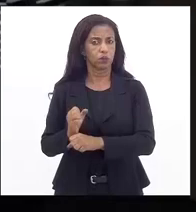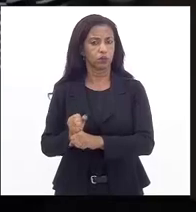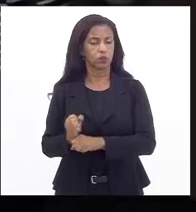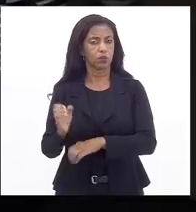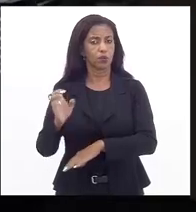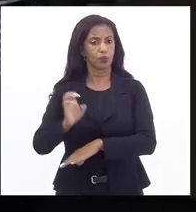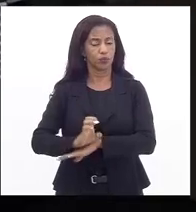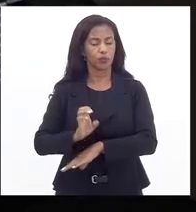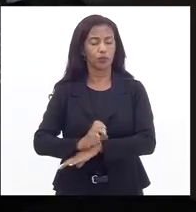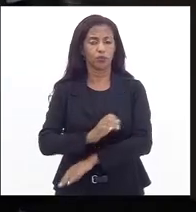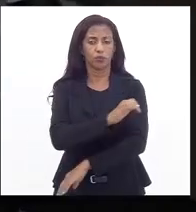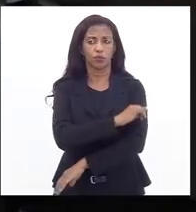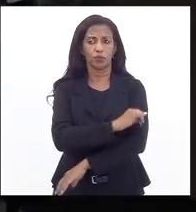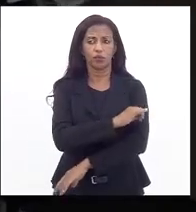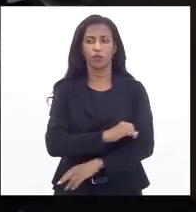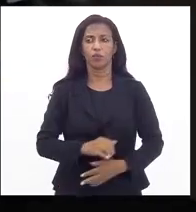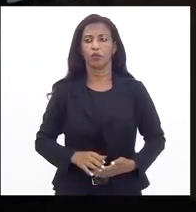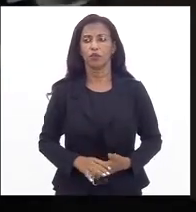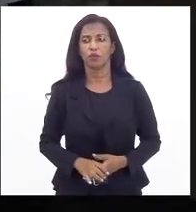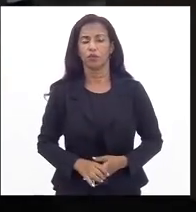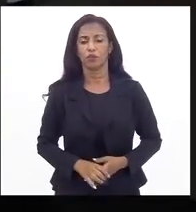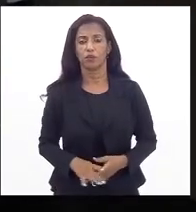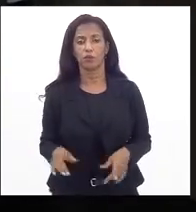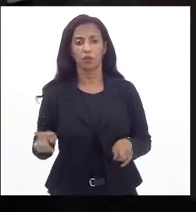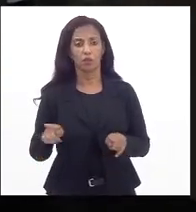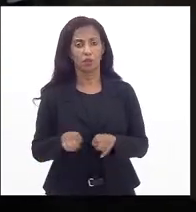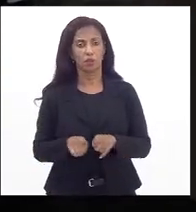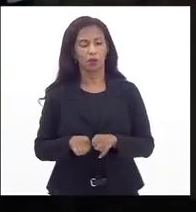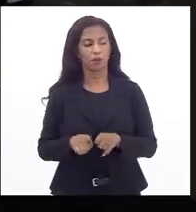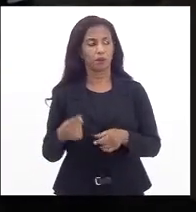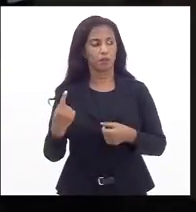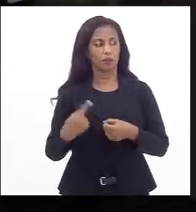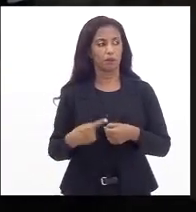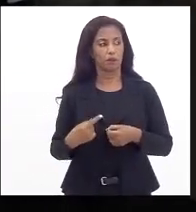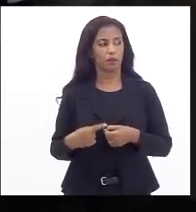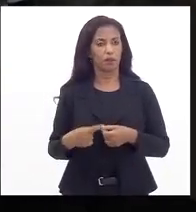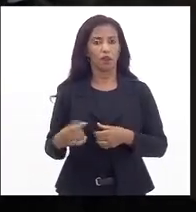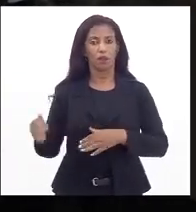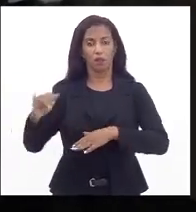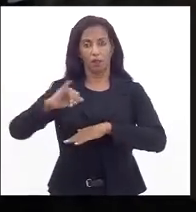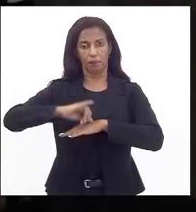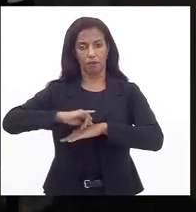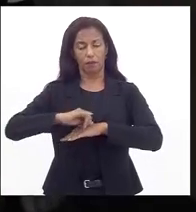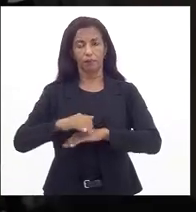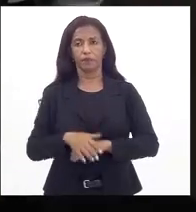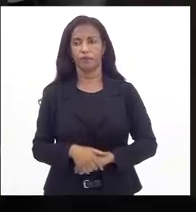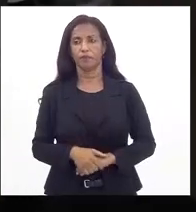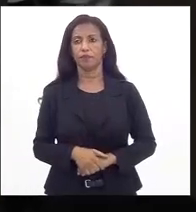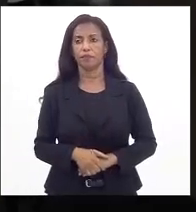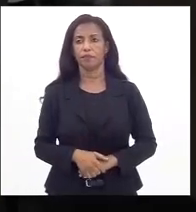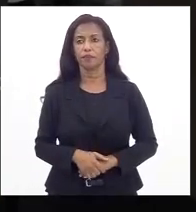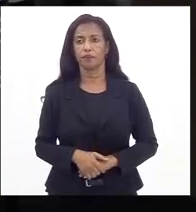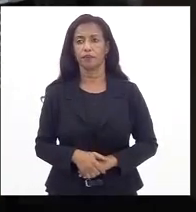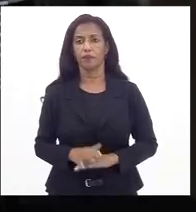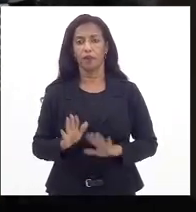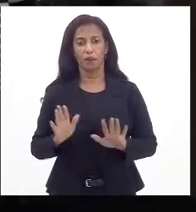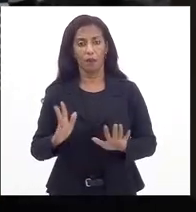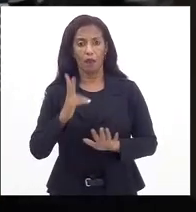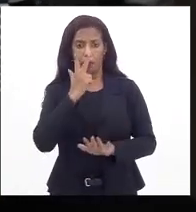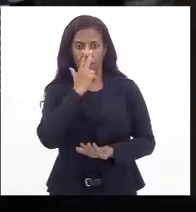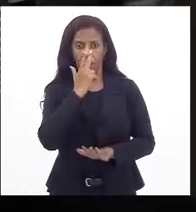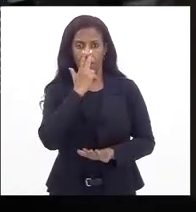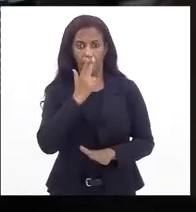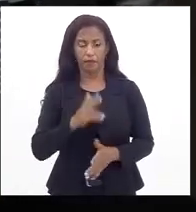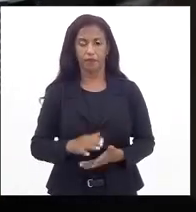Estado do Rio de Janeiro e do município da capital mas me